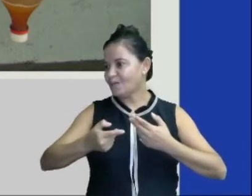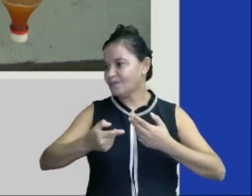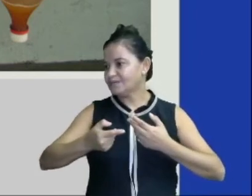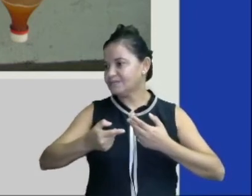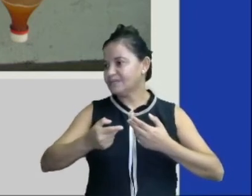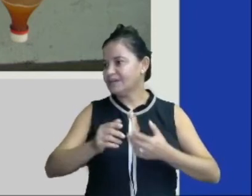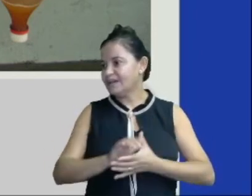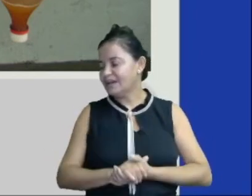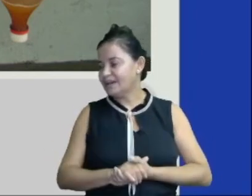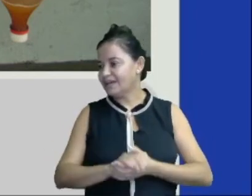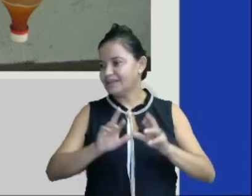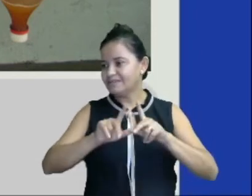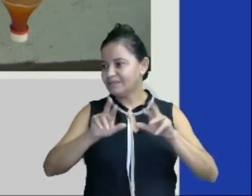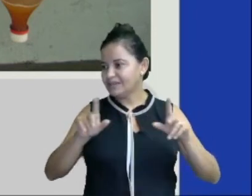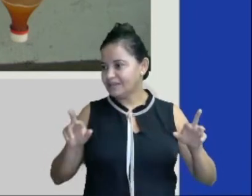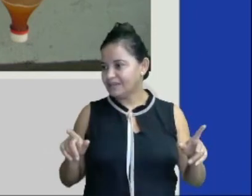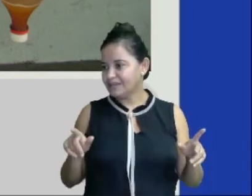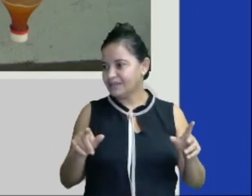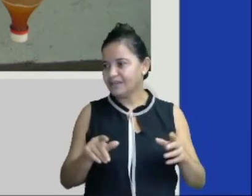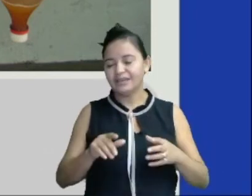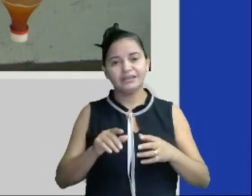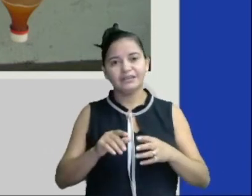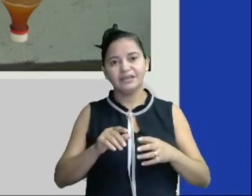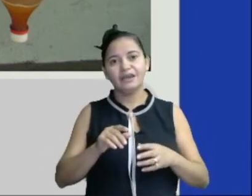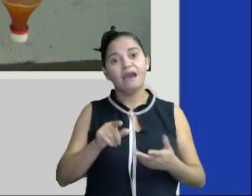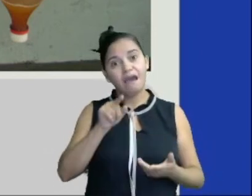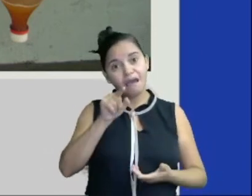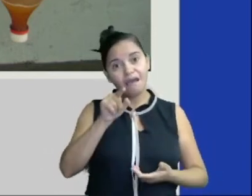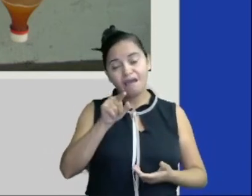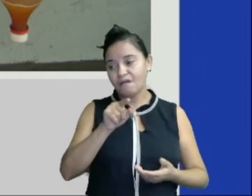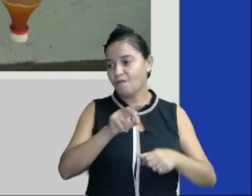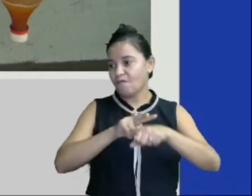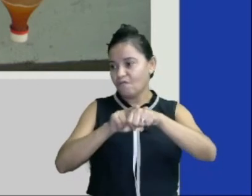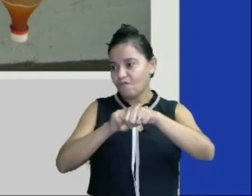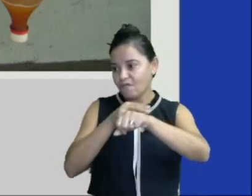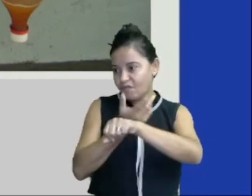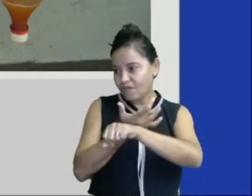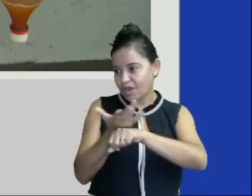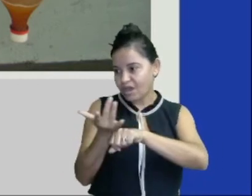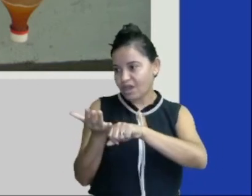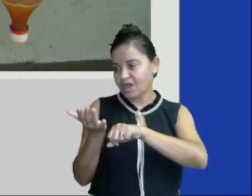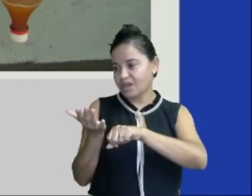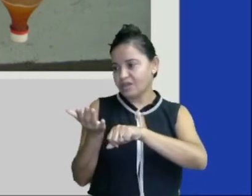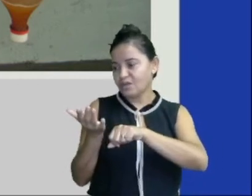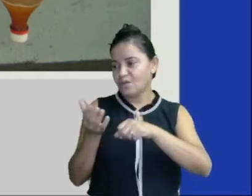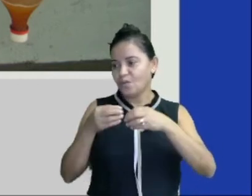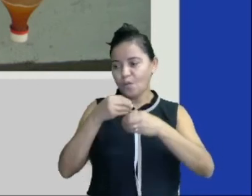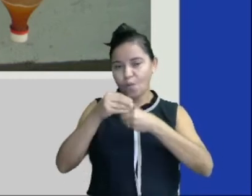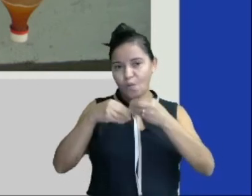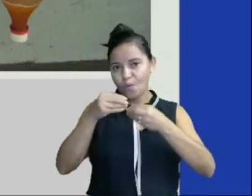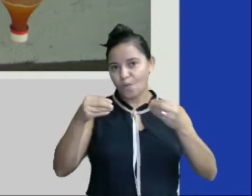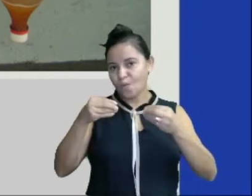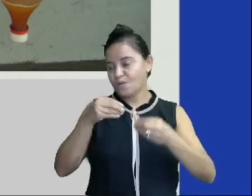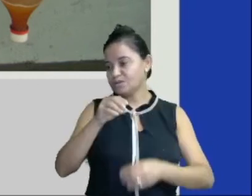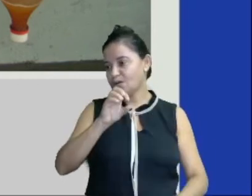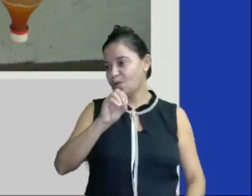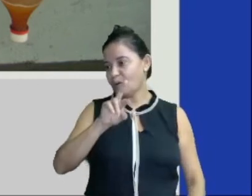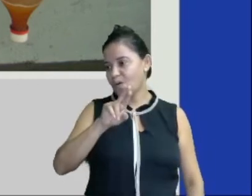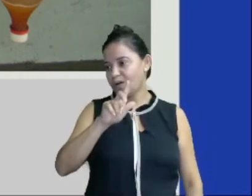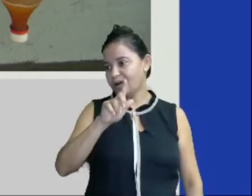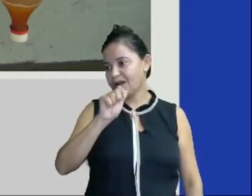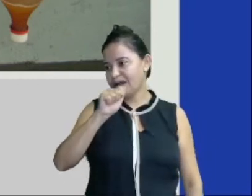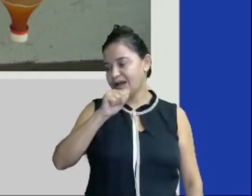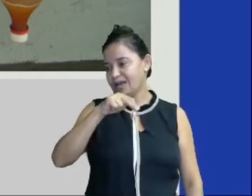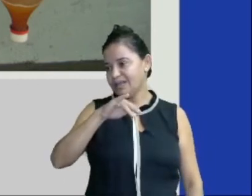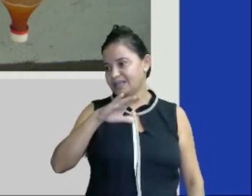que vai acontecer de diferente nos 3 casos, com vegetação, com matéria orgânica e apenas o